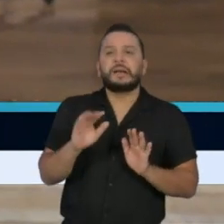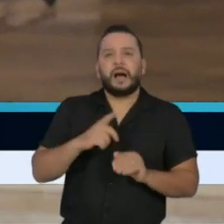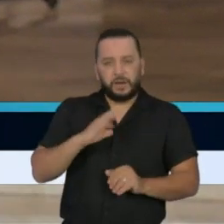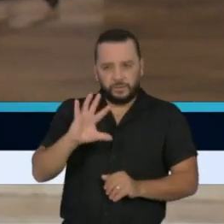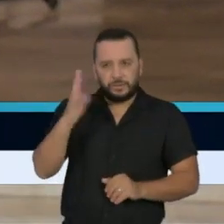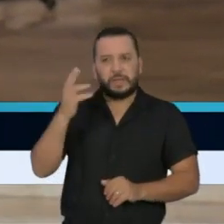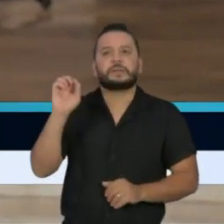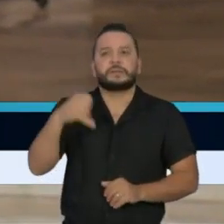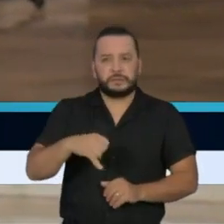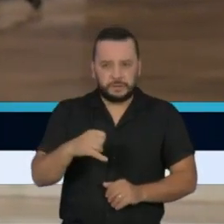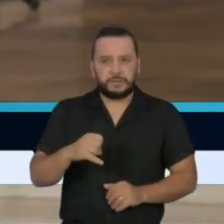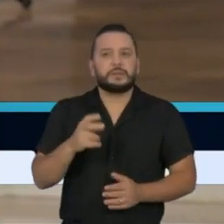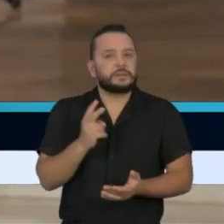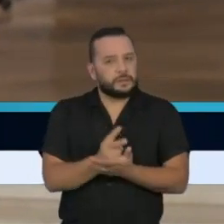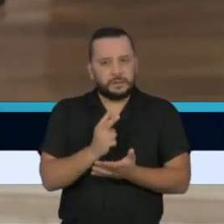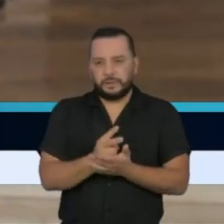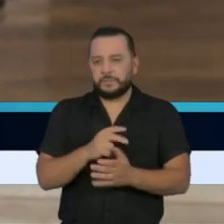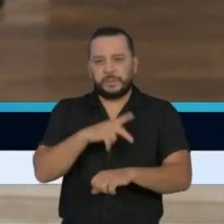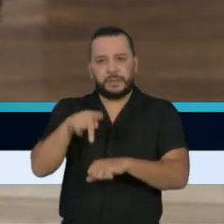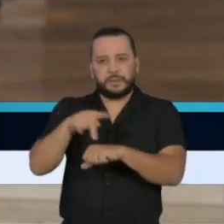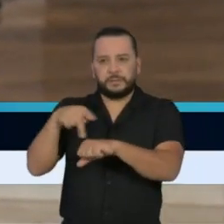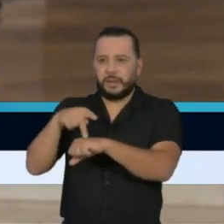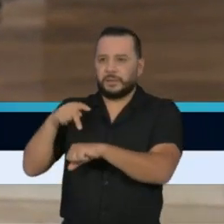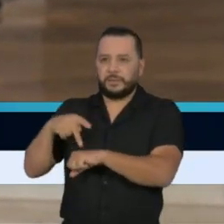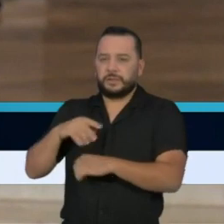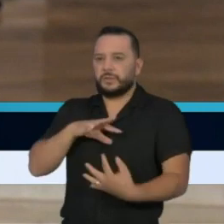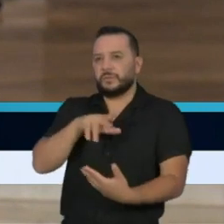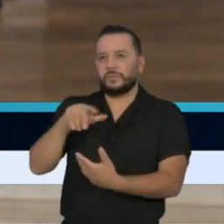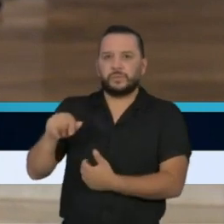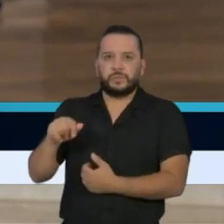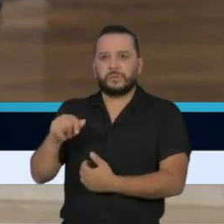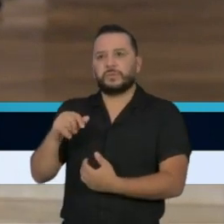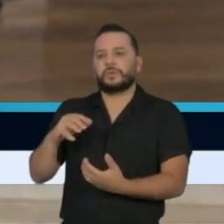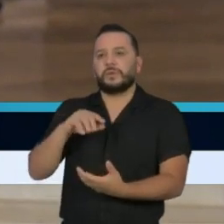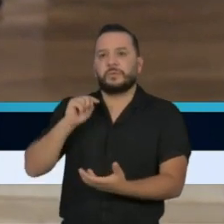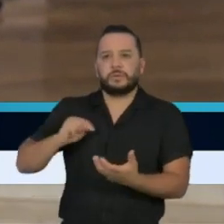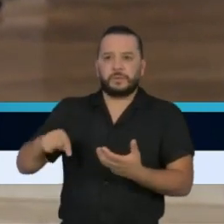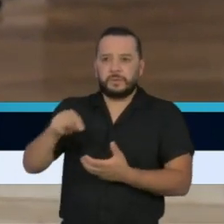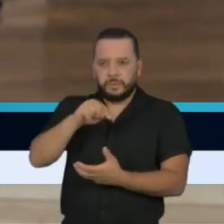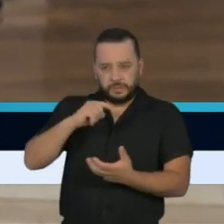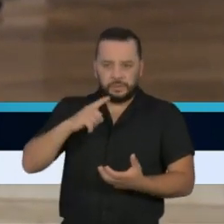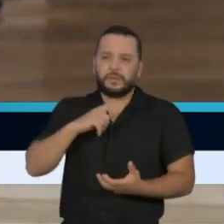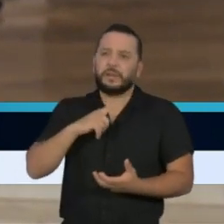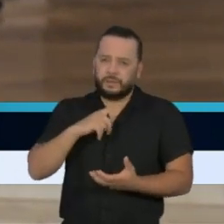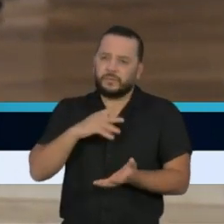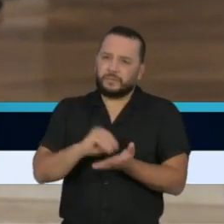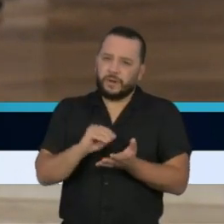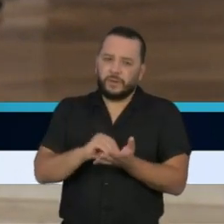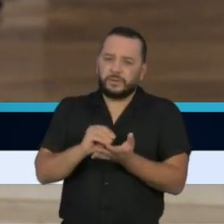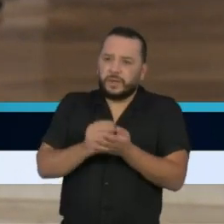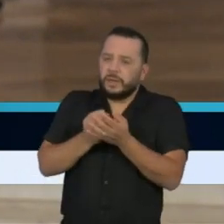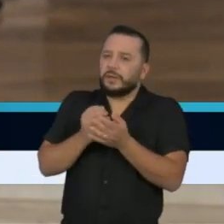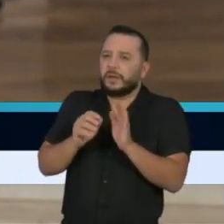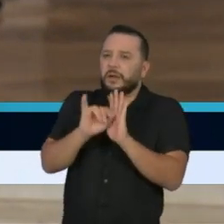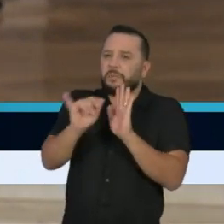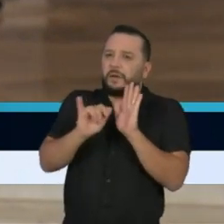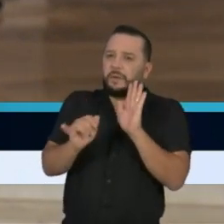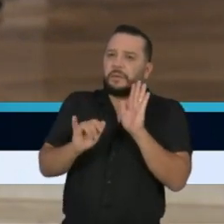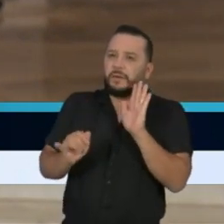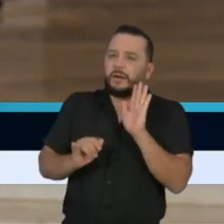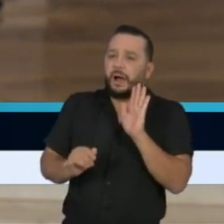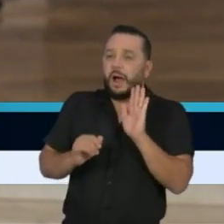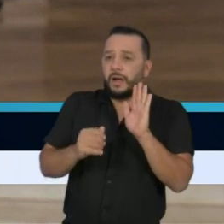vai existir e existe em todos os países do mundo. E nós temos que entender que os casos confirmados, os